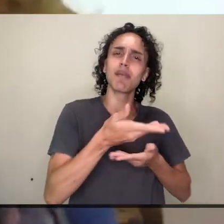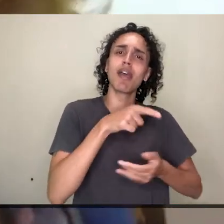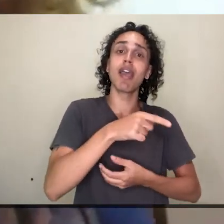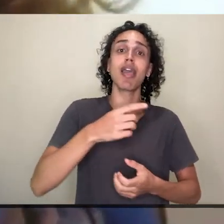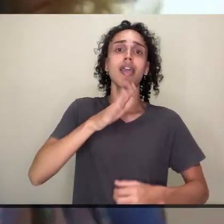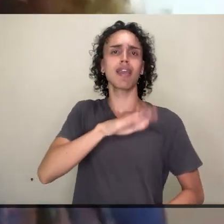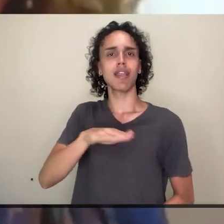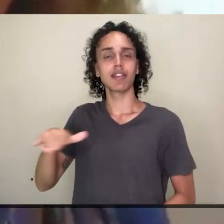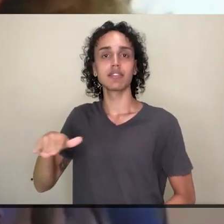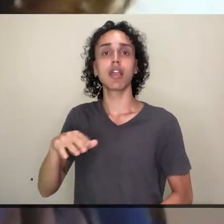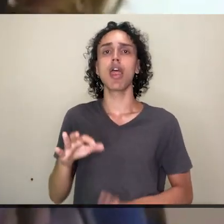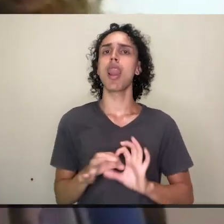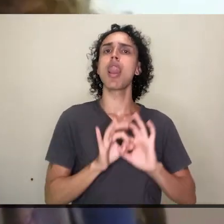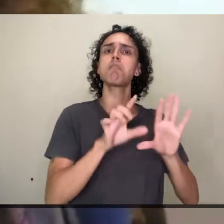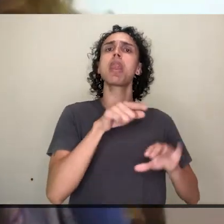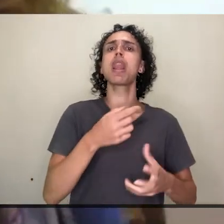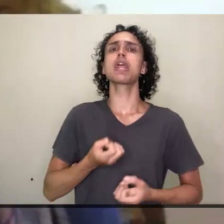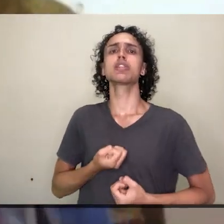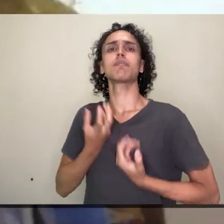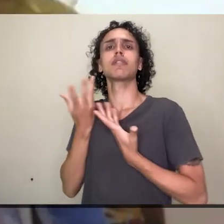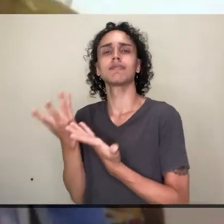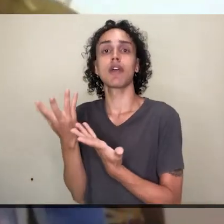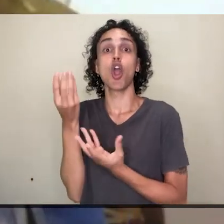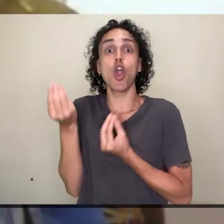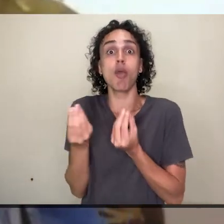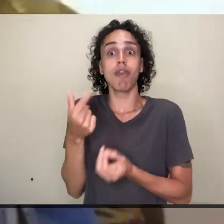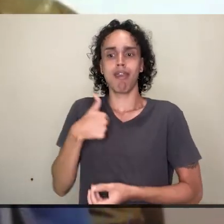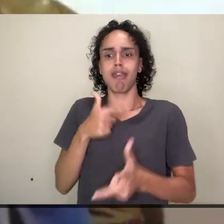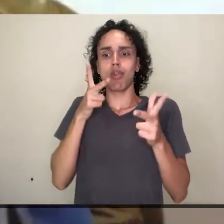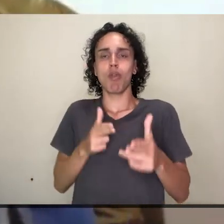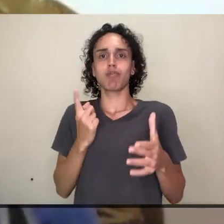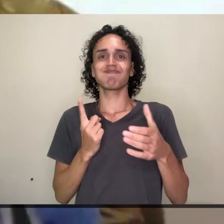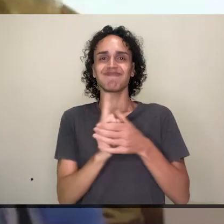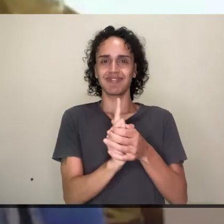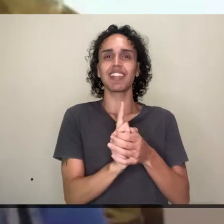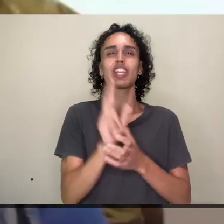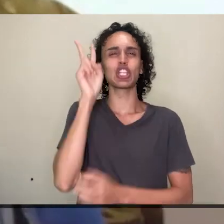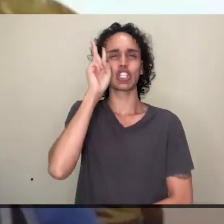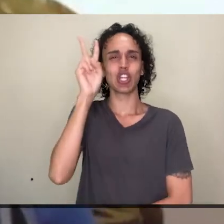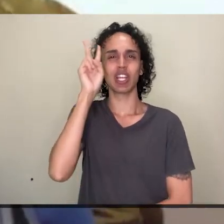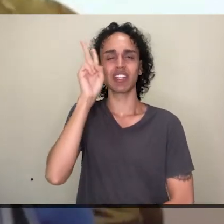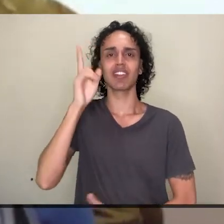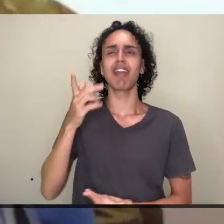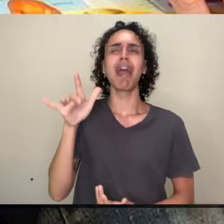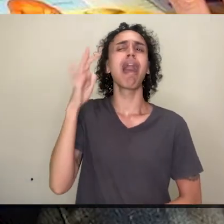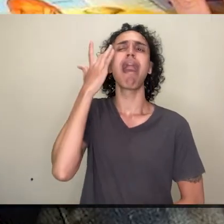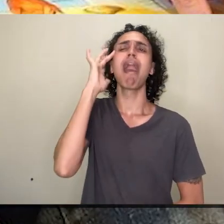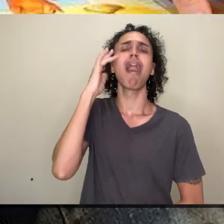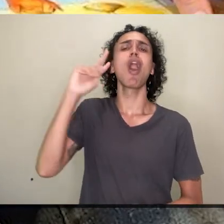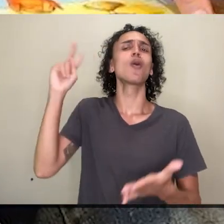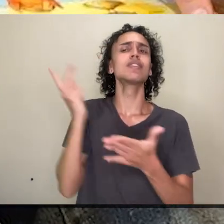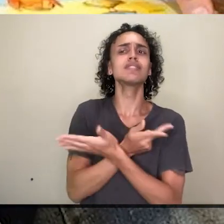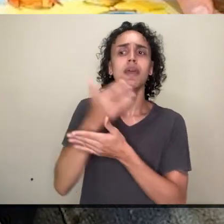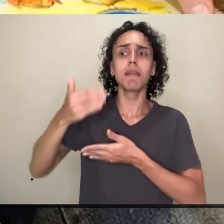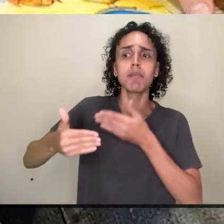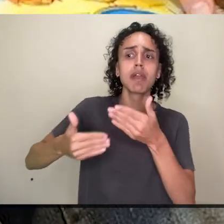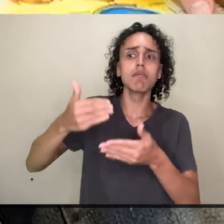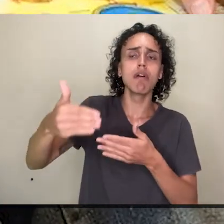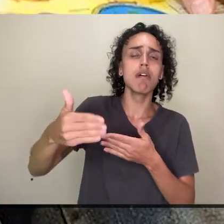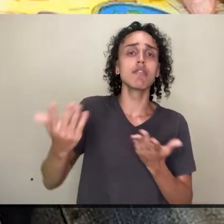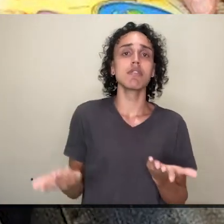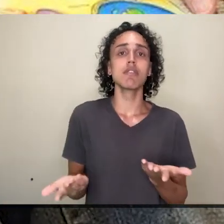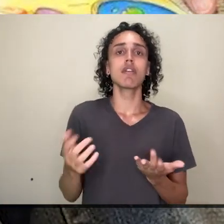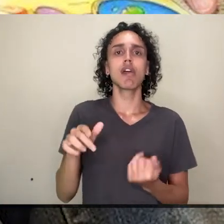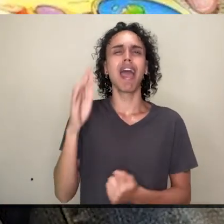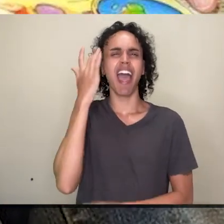eu vou perguntando, eu vou conversando com a criança e deixo ela se expressar, de que maneira ela se vê naquela história, o que ela acha que vai